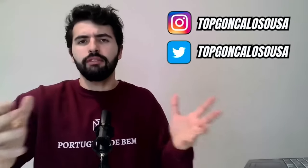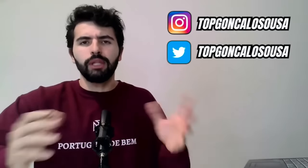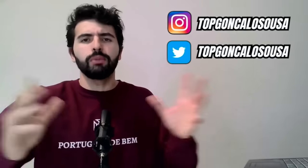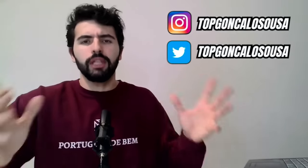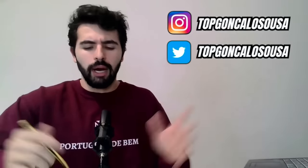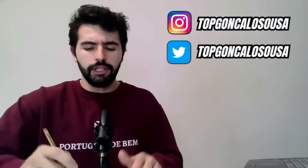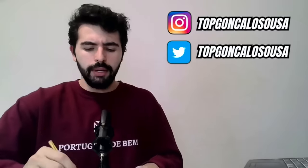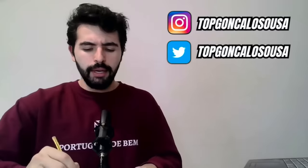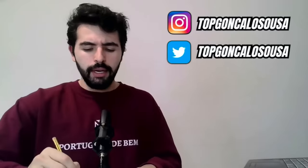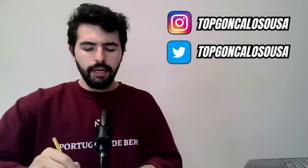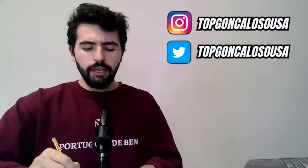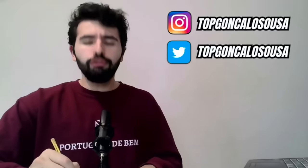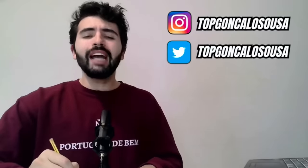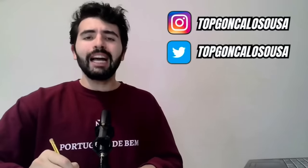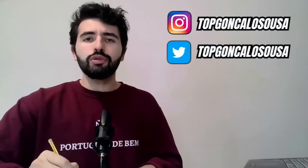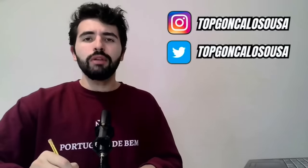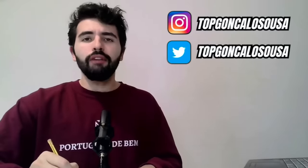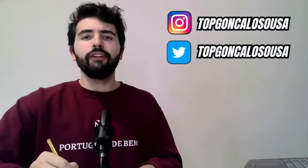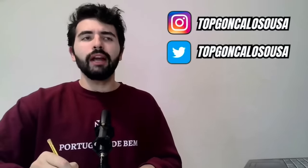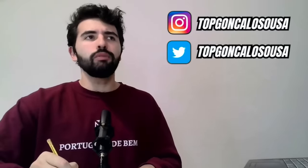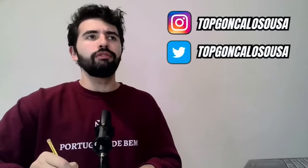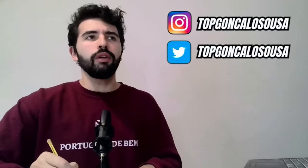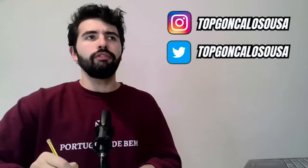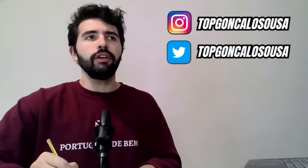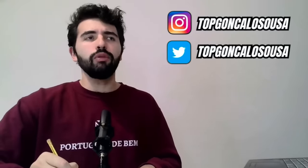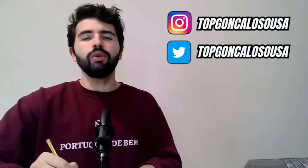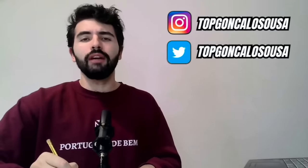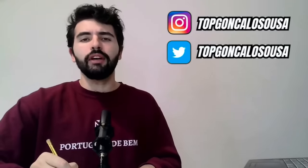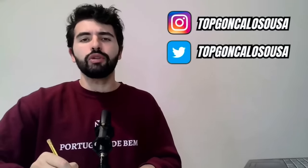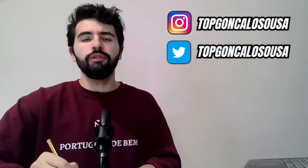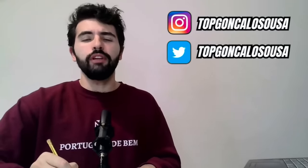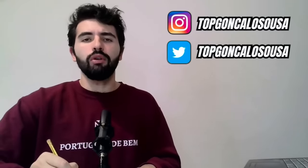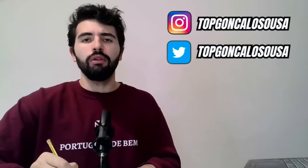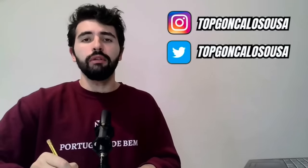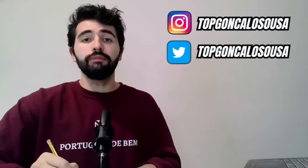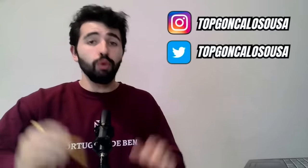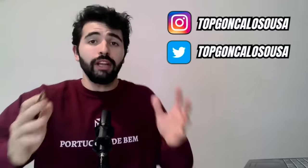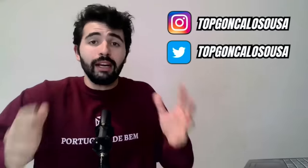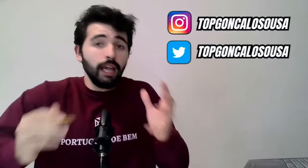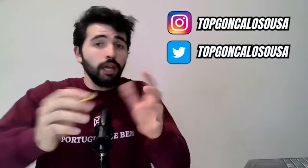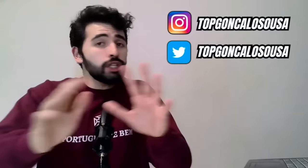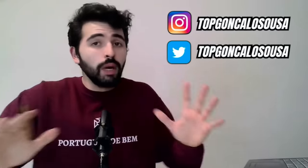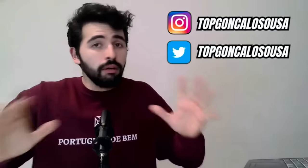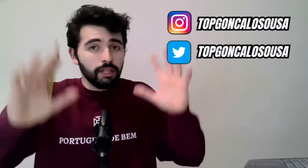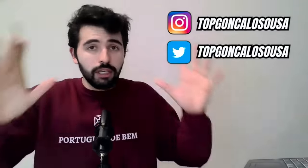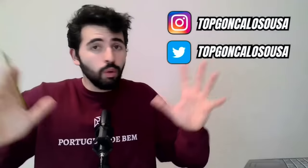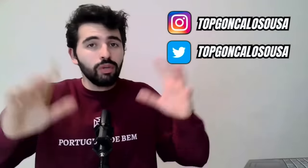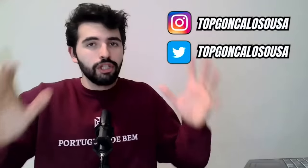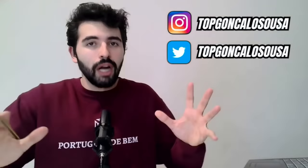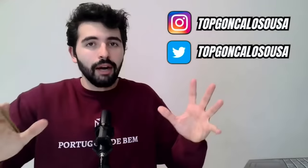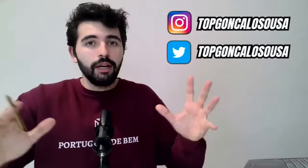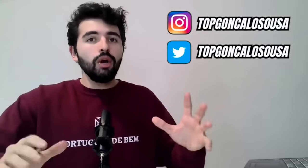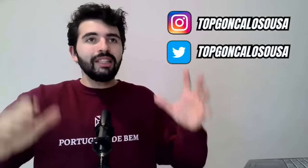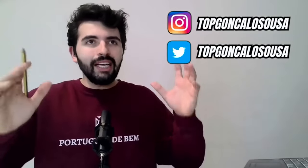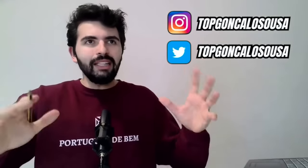sensivelmente um bocadinho mais foi gasto a falar de uma fotografia do Rui Tavares com a filho ao colo estou a falar isto não é atenção eu não estou a